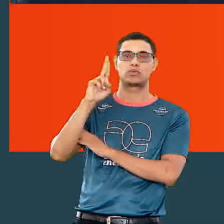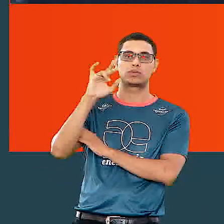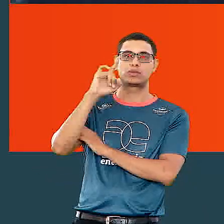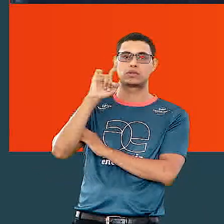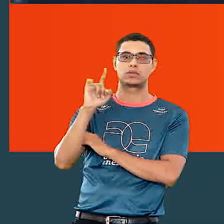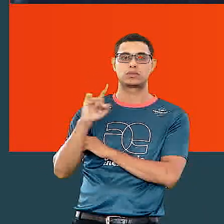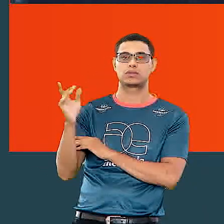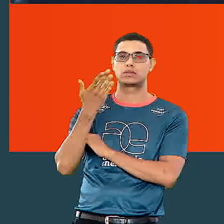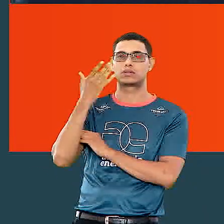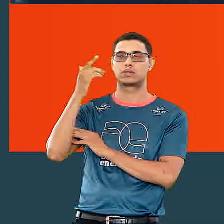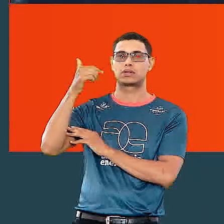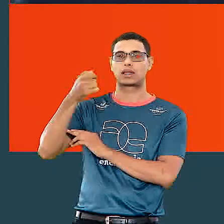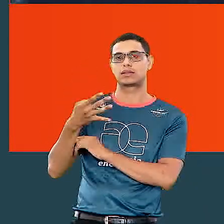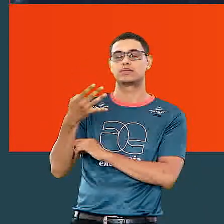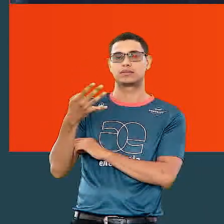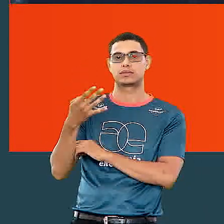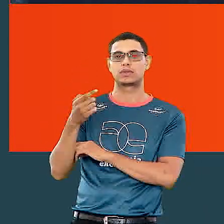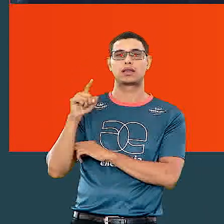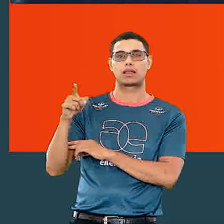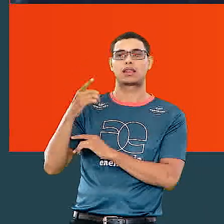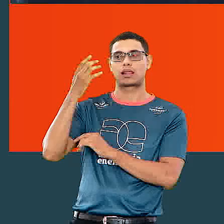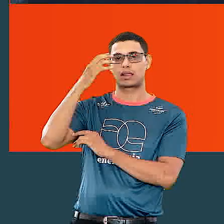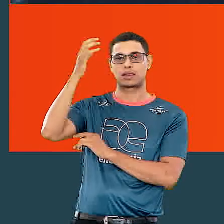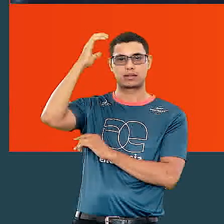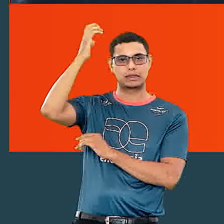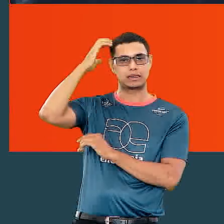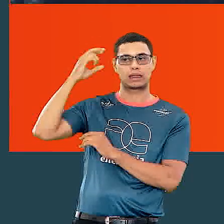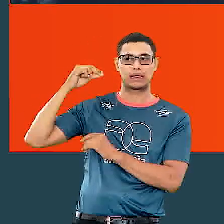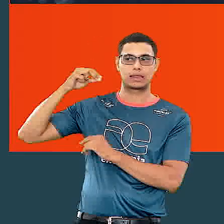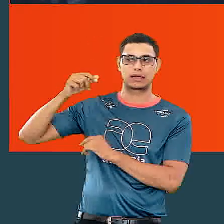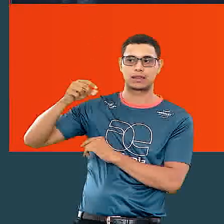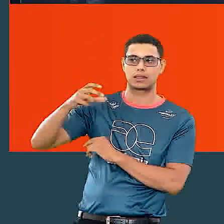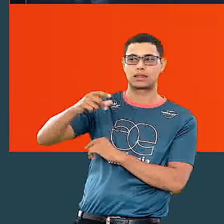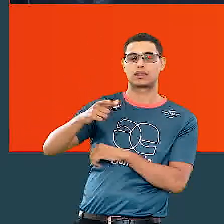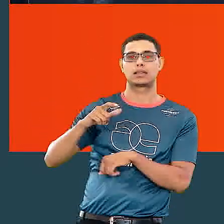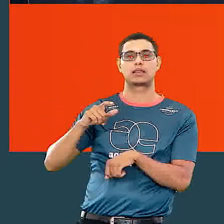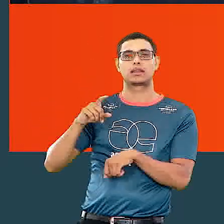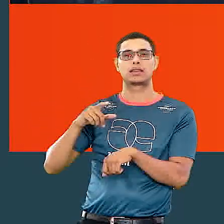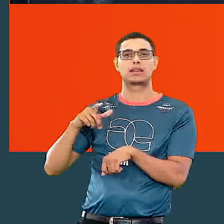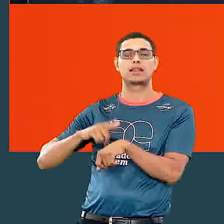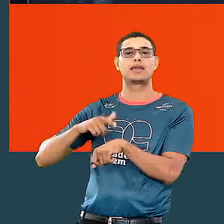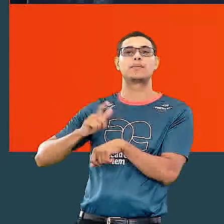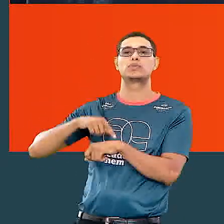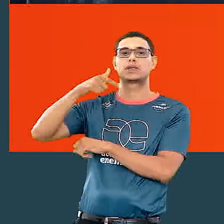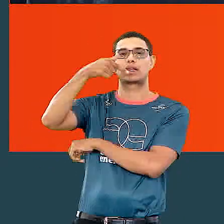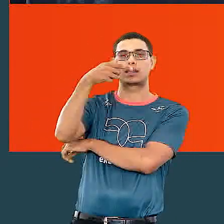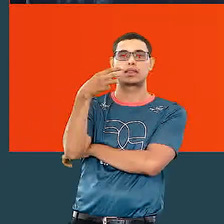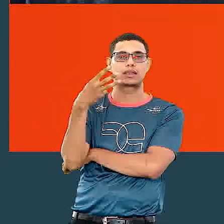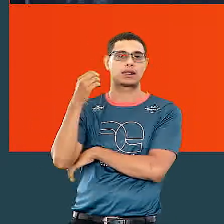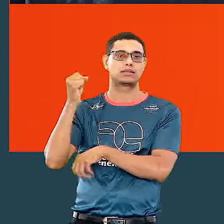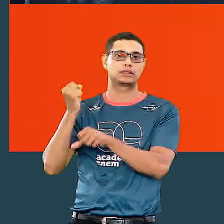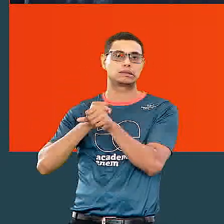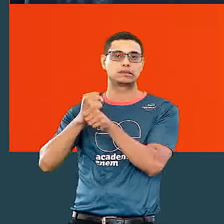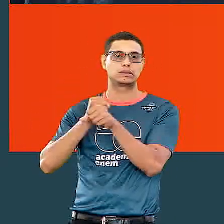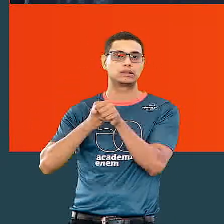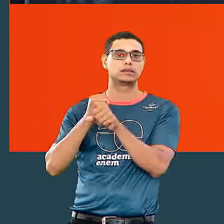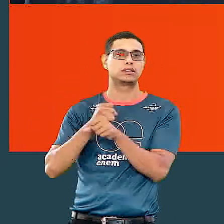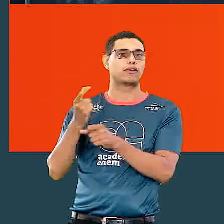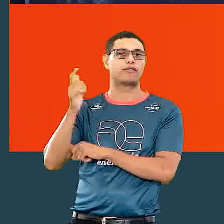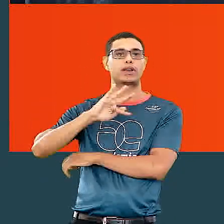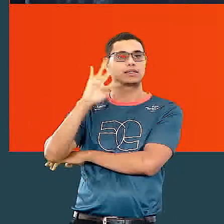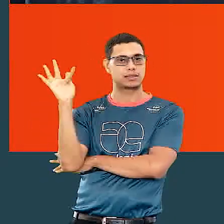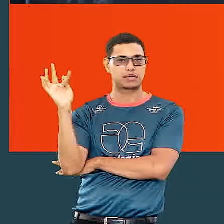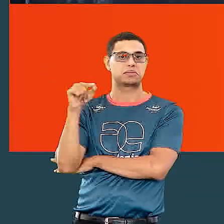que mais tempo governou um reino, tá? Ele governou só 73 anos a